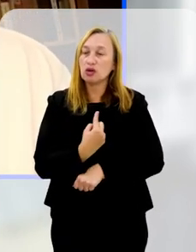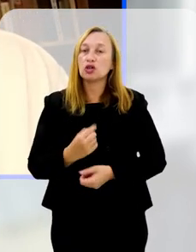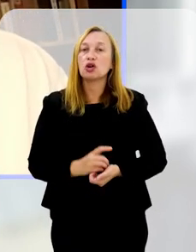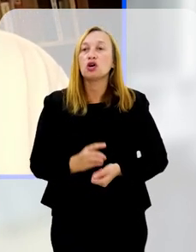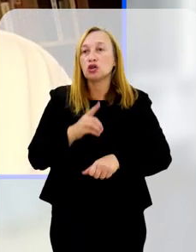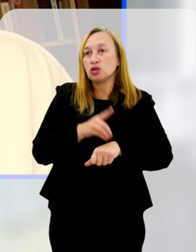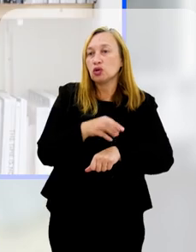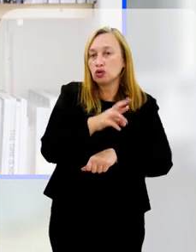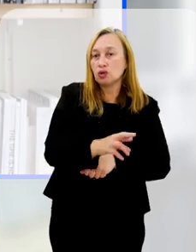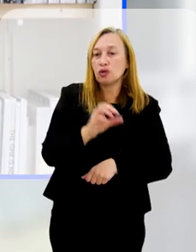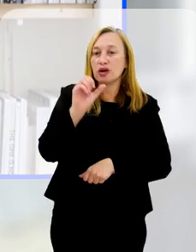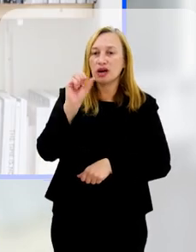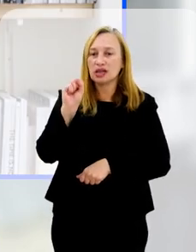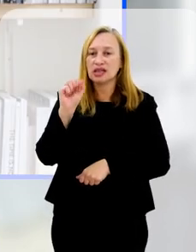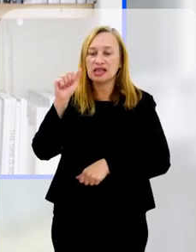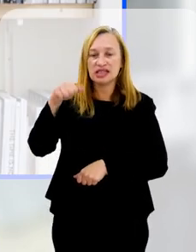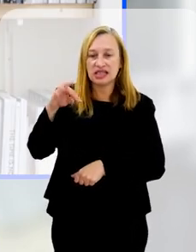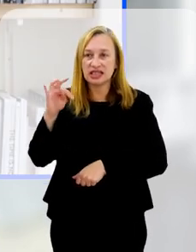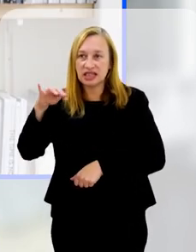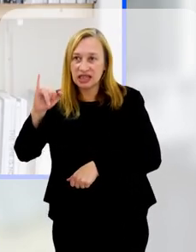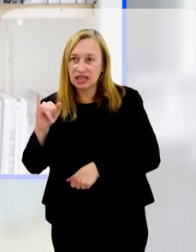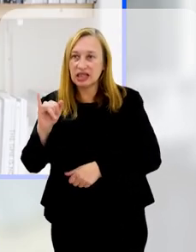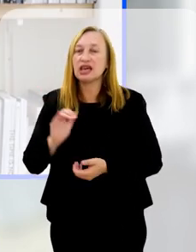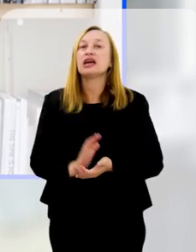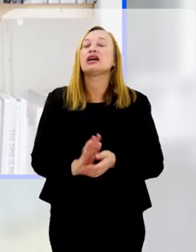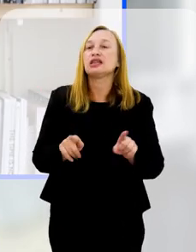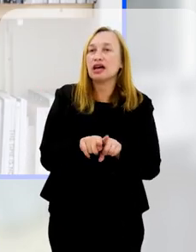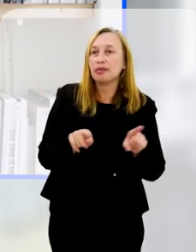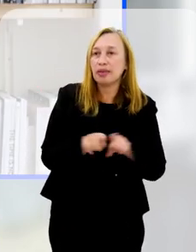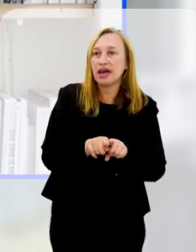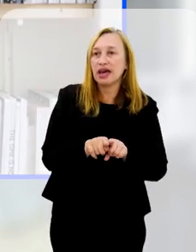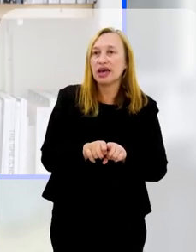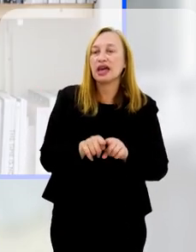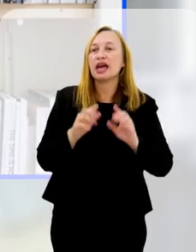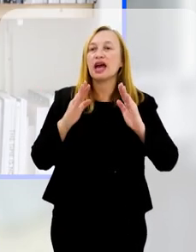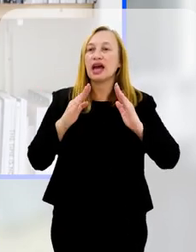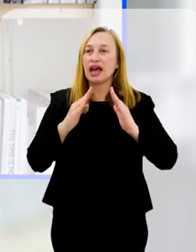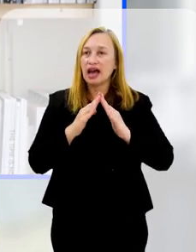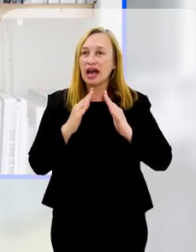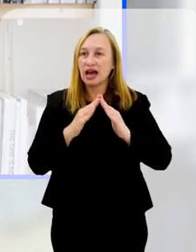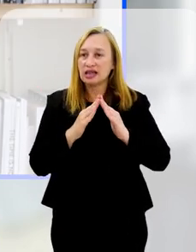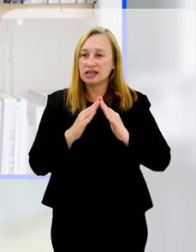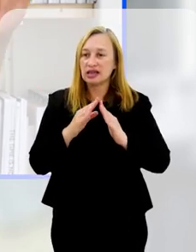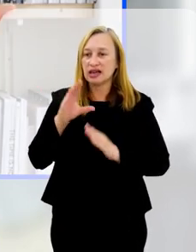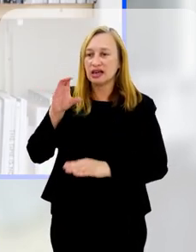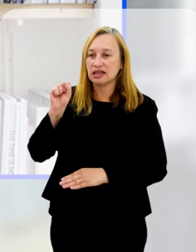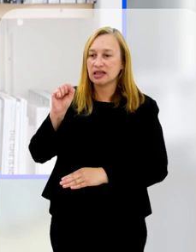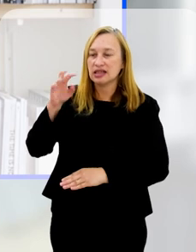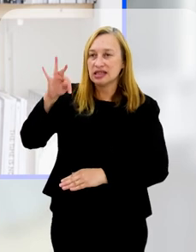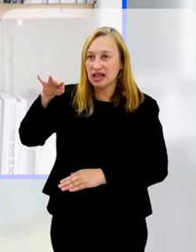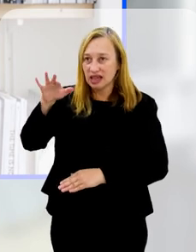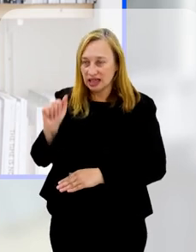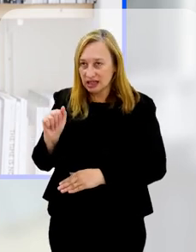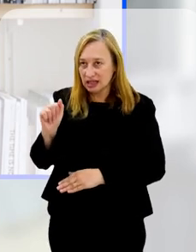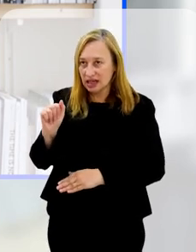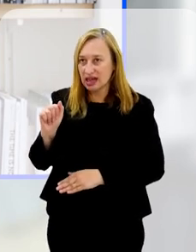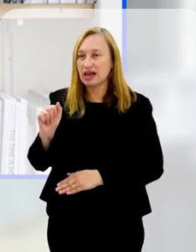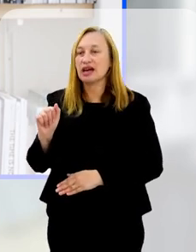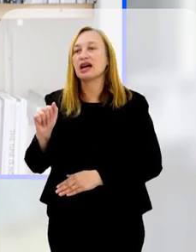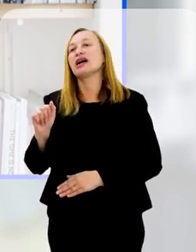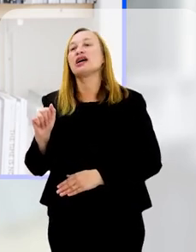né? Doutor Santini, as santas casas, elas também chegaram aqui bem cedo, bem no, no, em outros séculos,